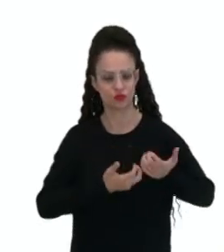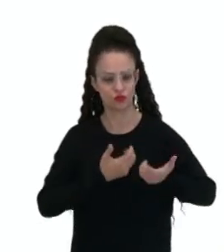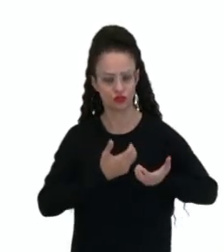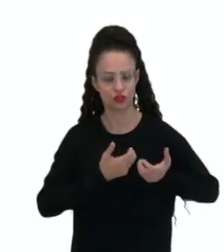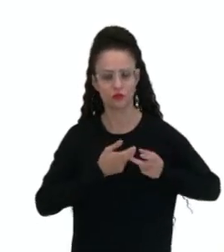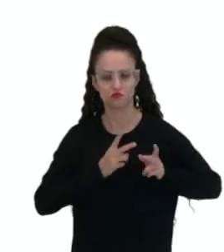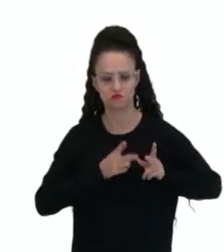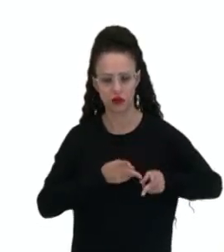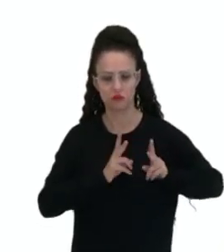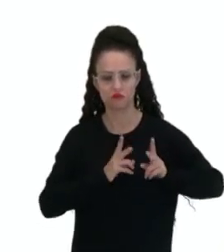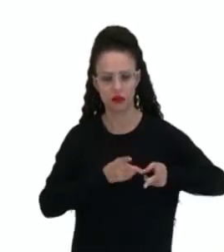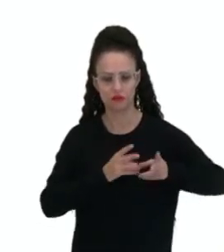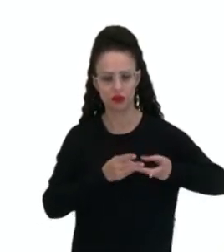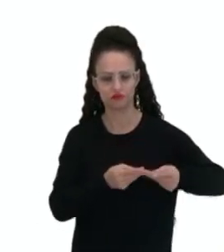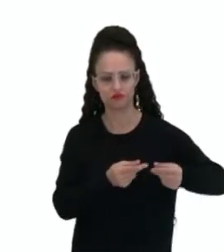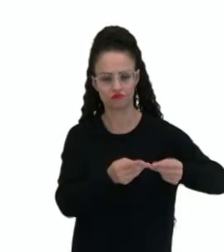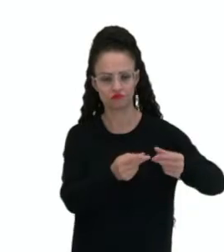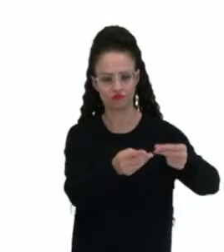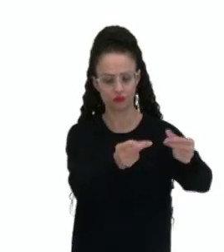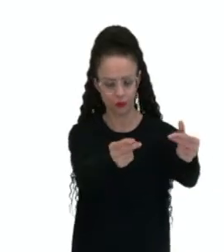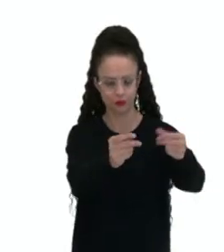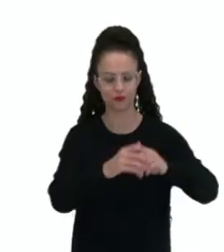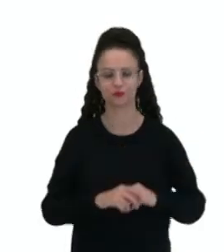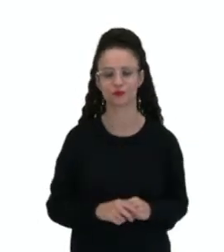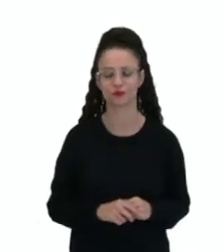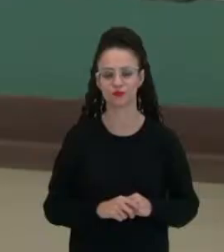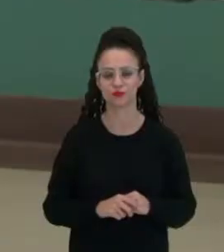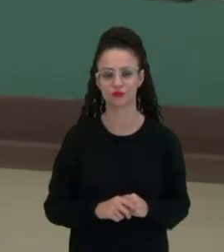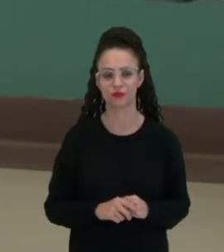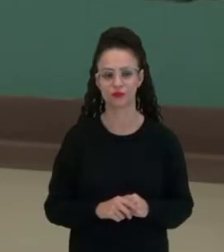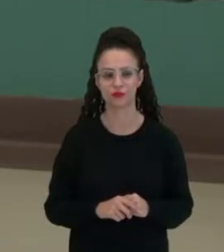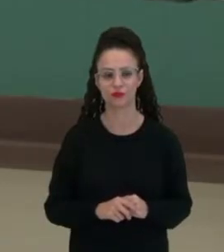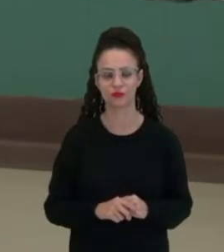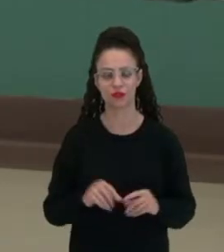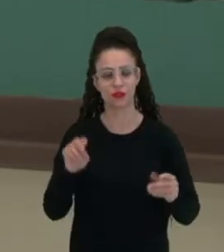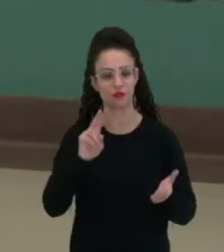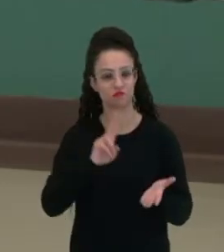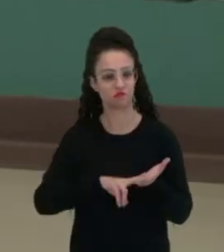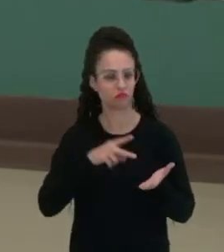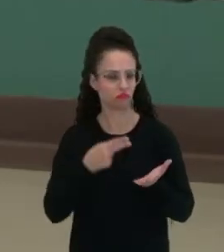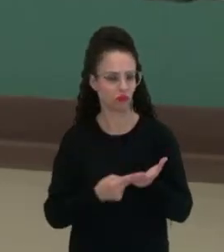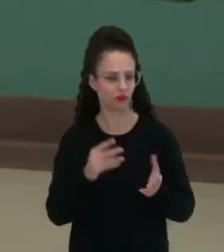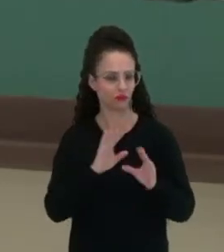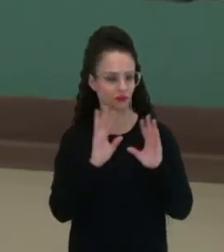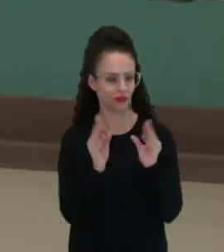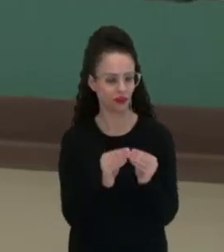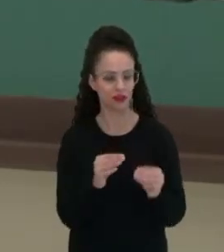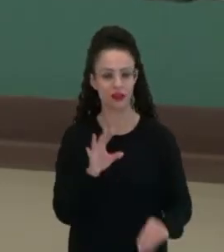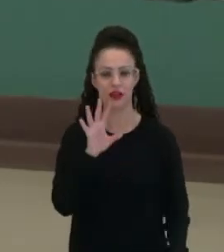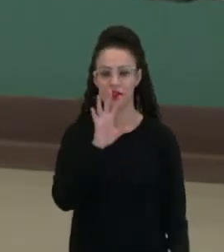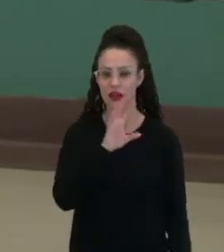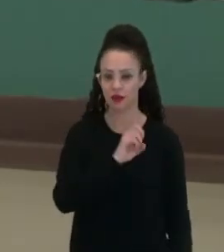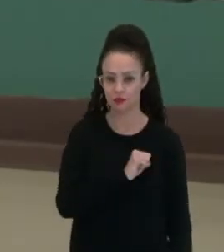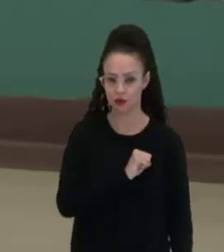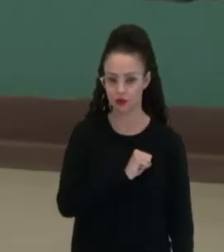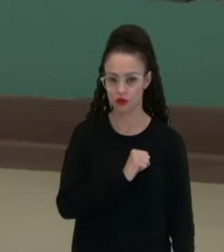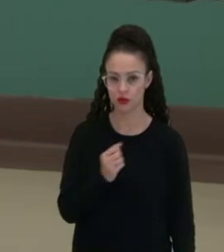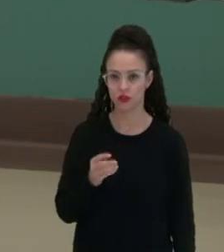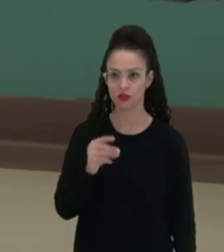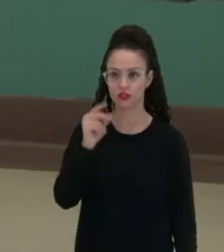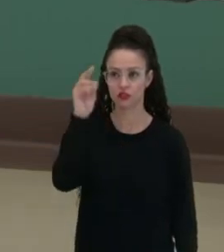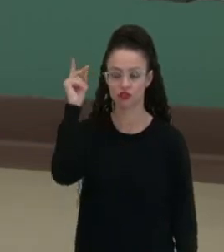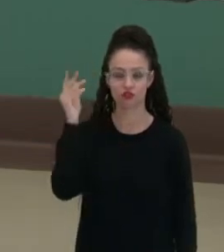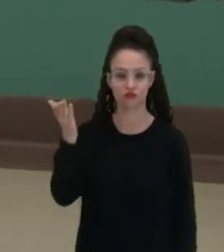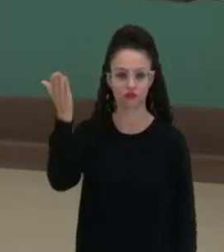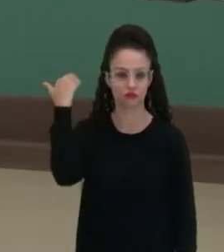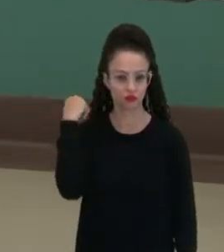mas que seja infinito enquanto dura. Decodificando, o amor que tive. Então ele